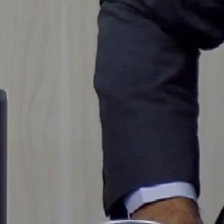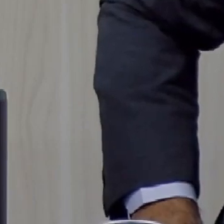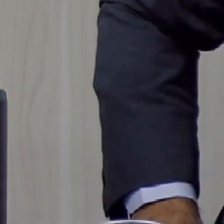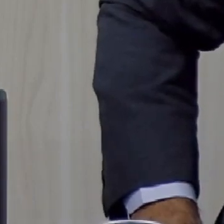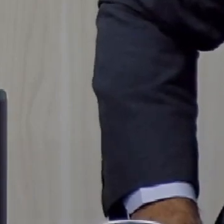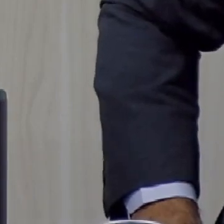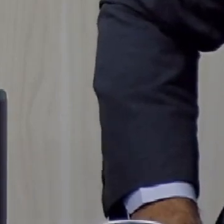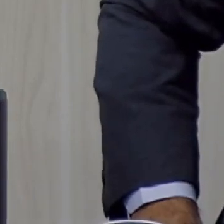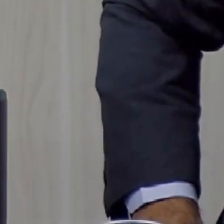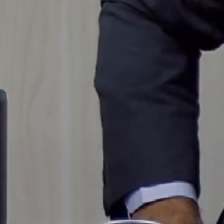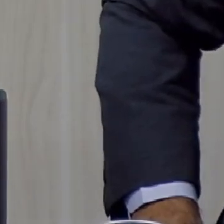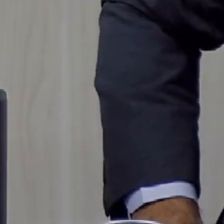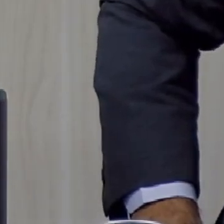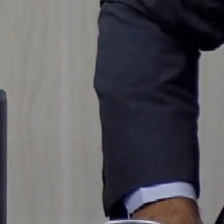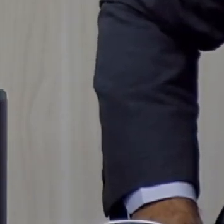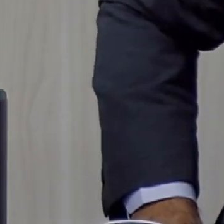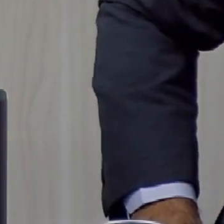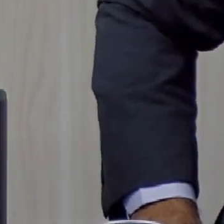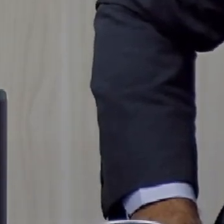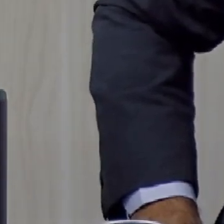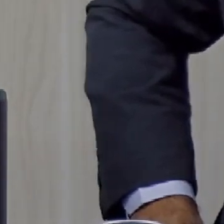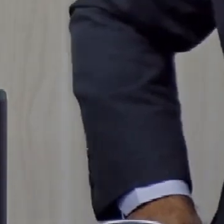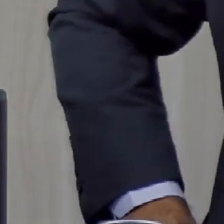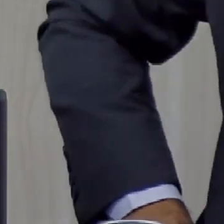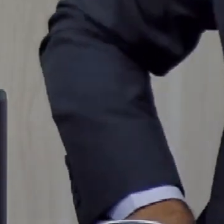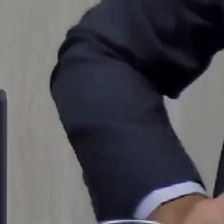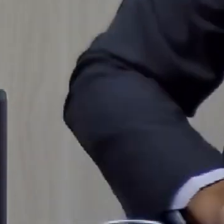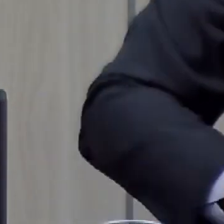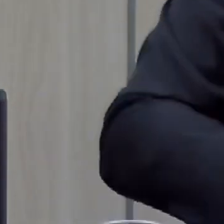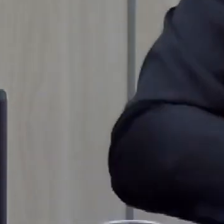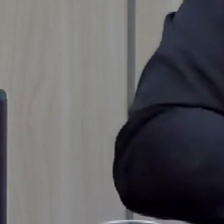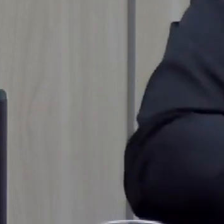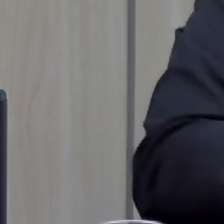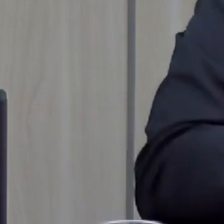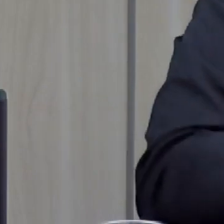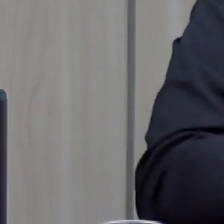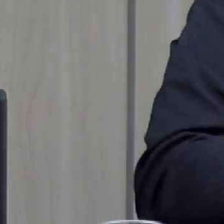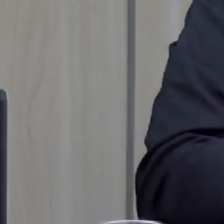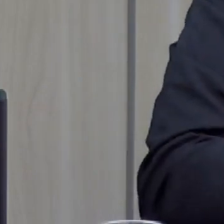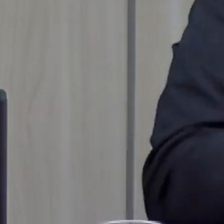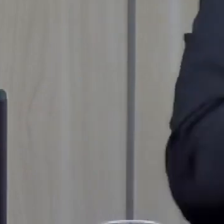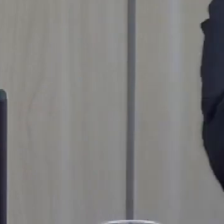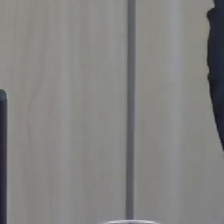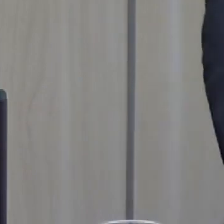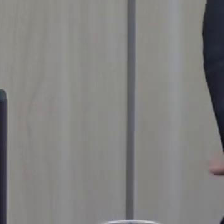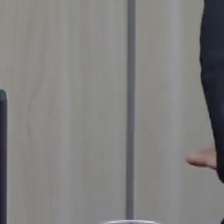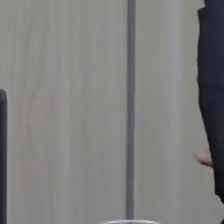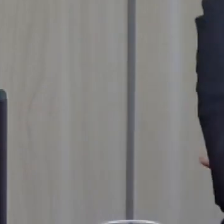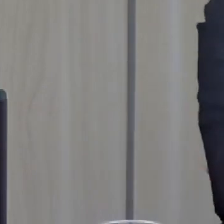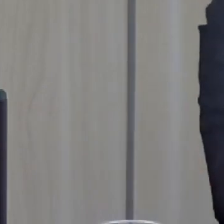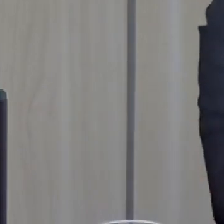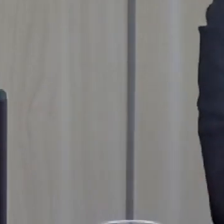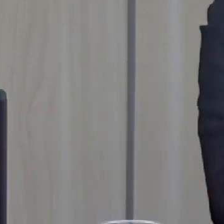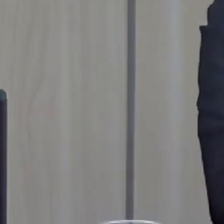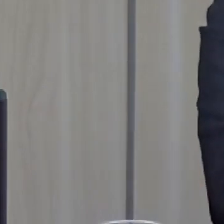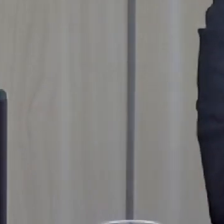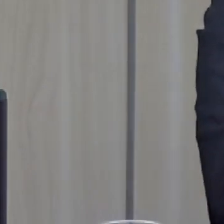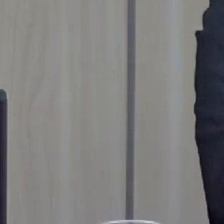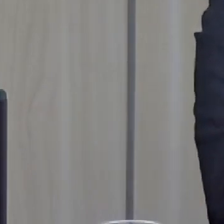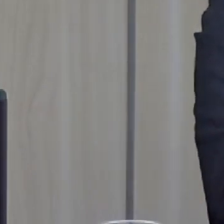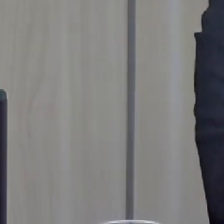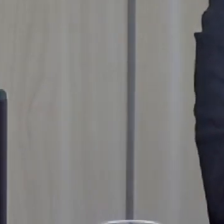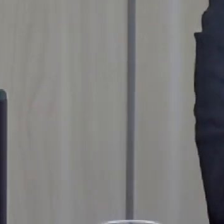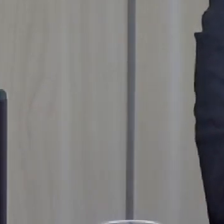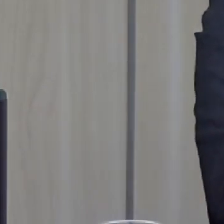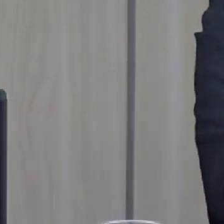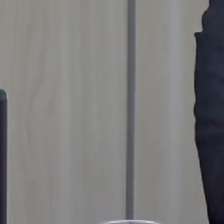nos termos do artigo 203 do Código de Processo Penal e informo que fazer afirmação falsa ou negar ou calar a